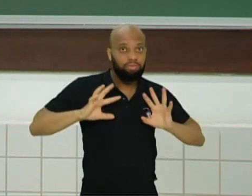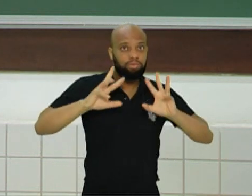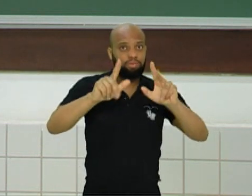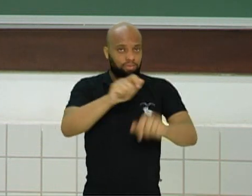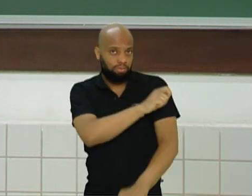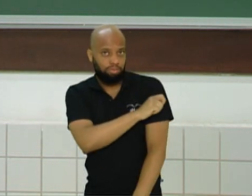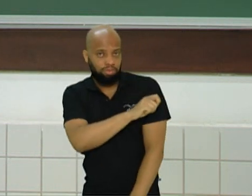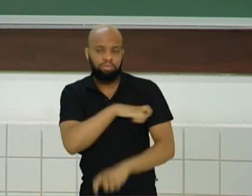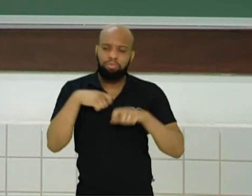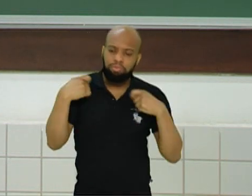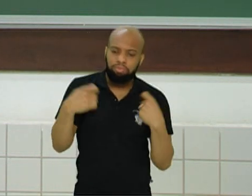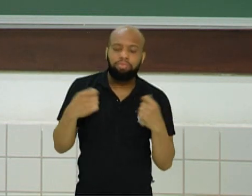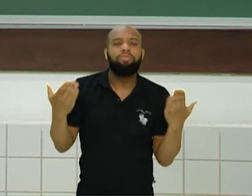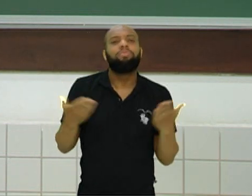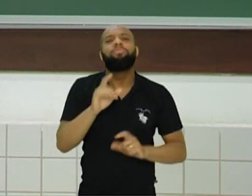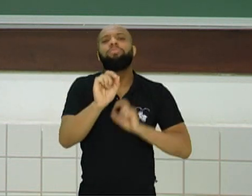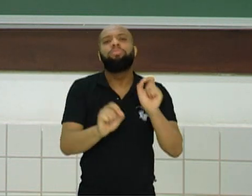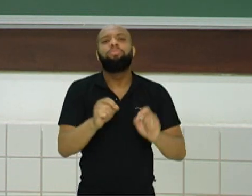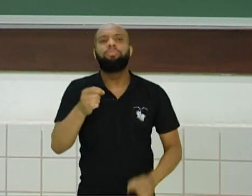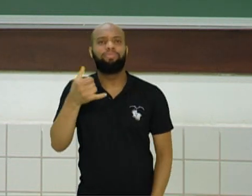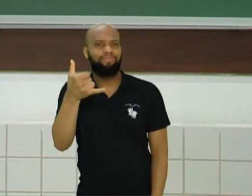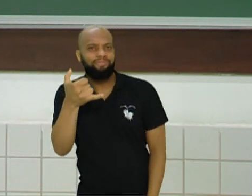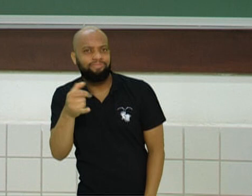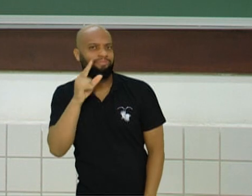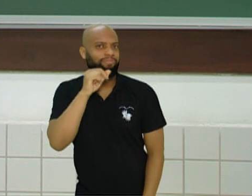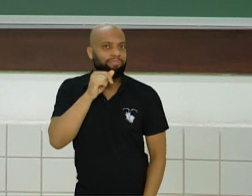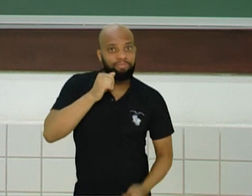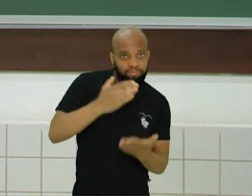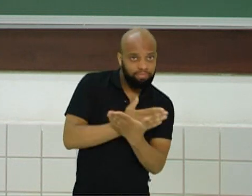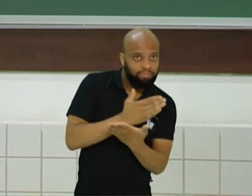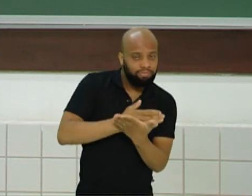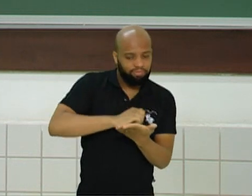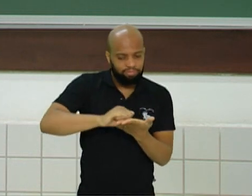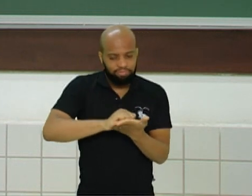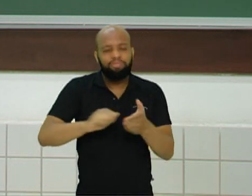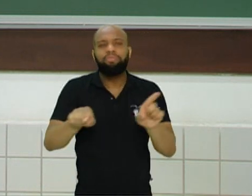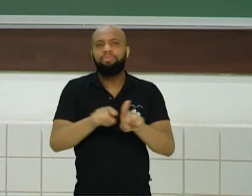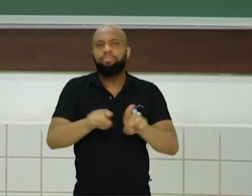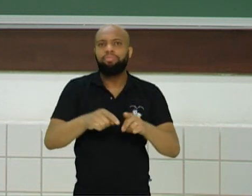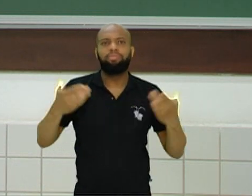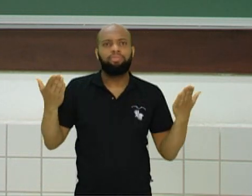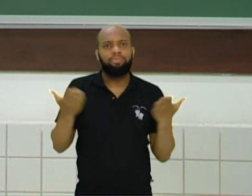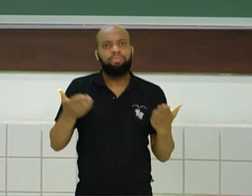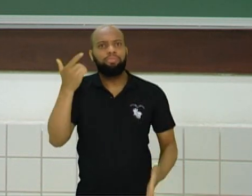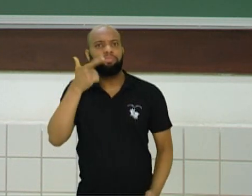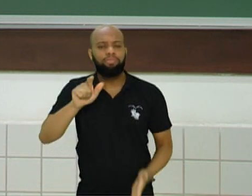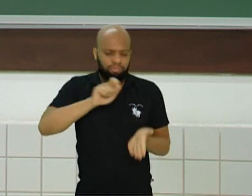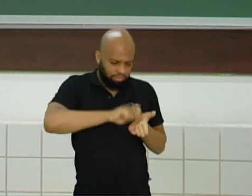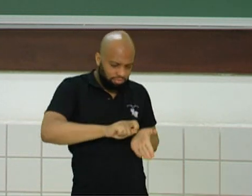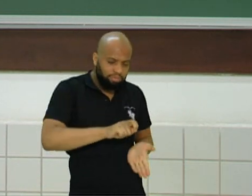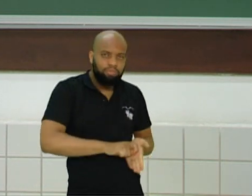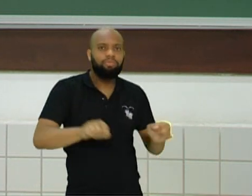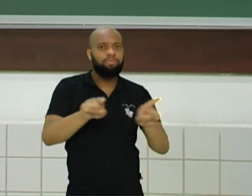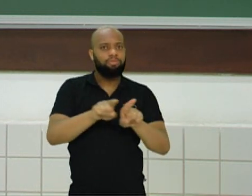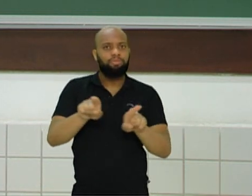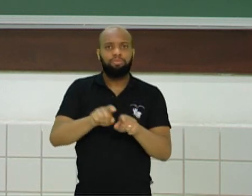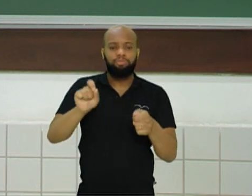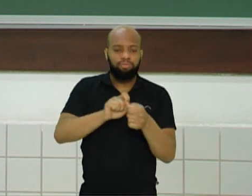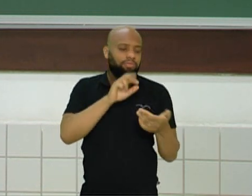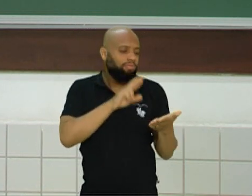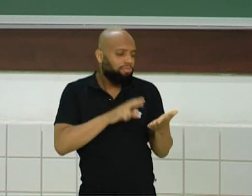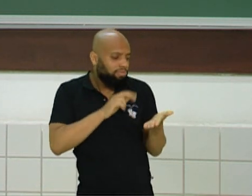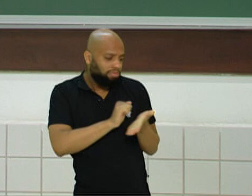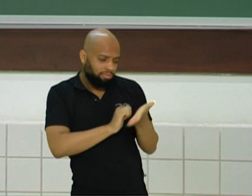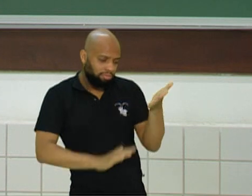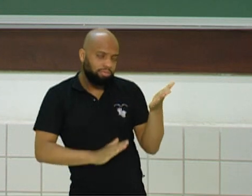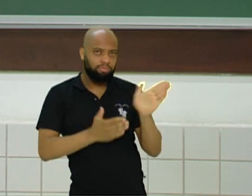mãos o caderno, a caneta, o lápis, a borracha, para que você possa fazer as suas anotações, fazer as